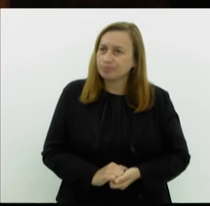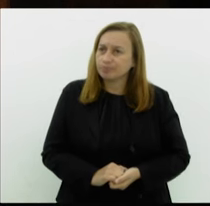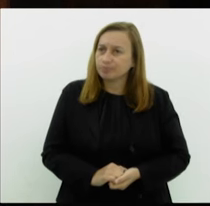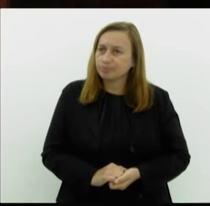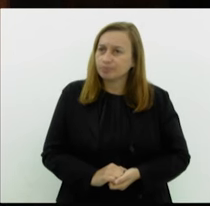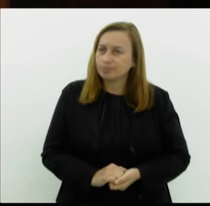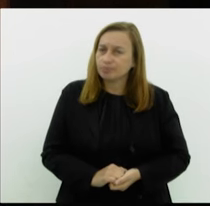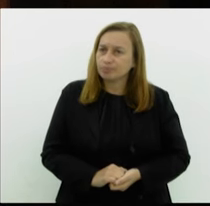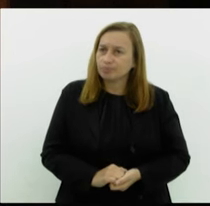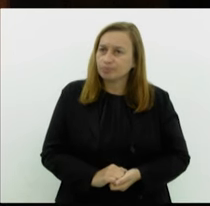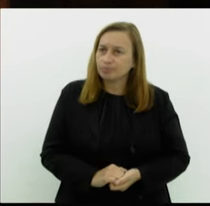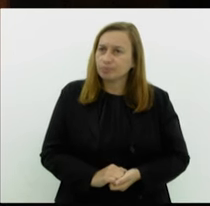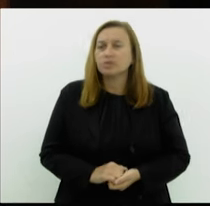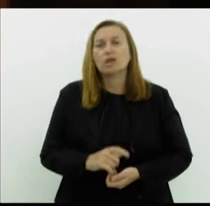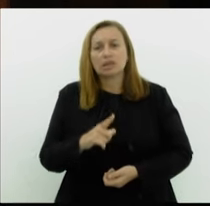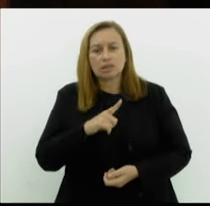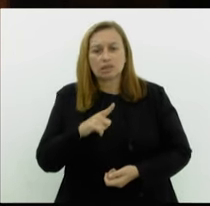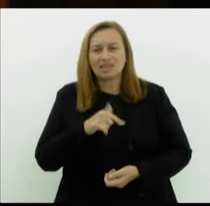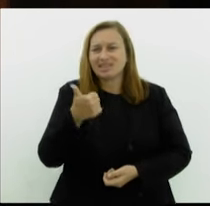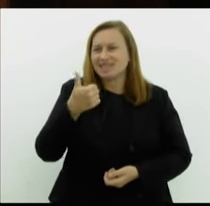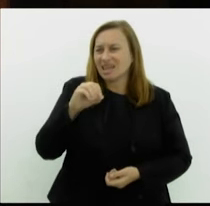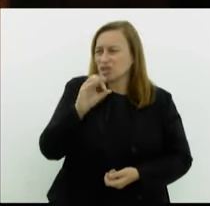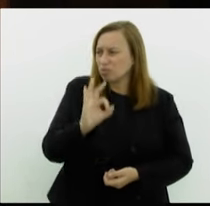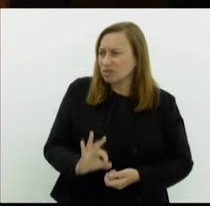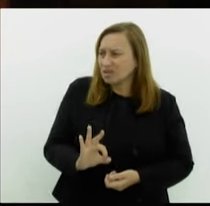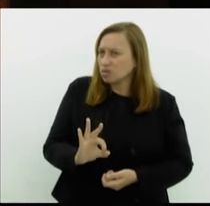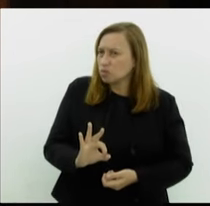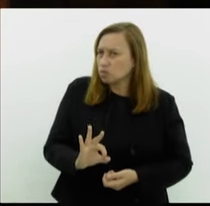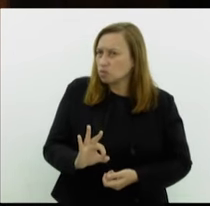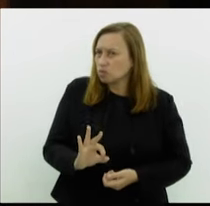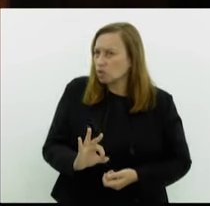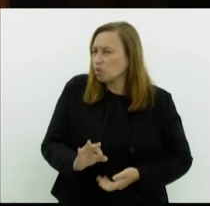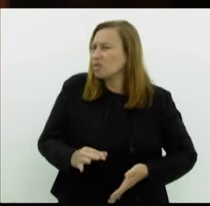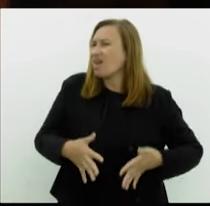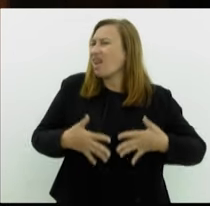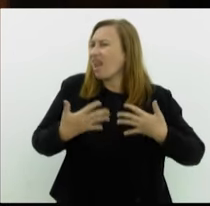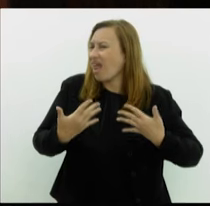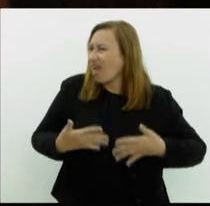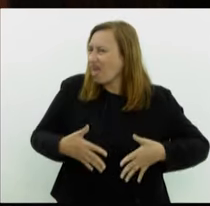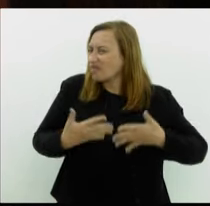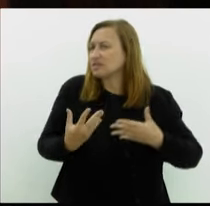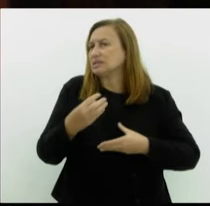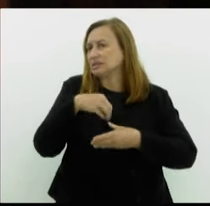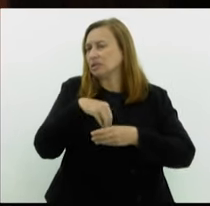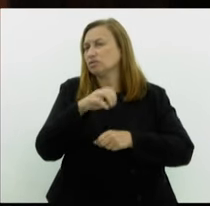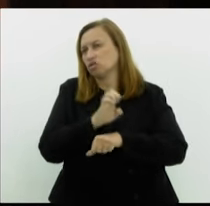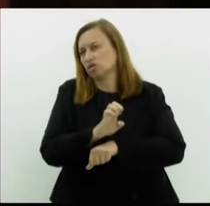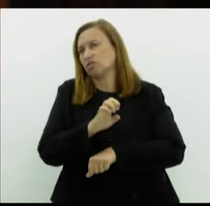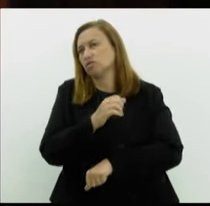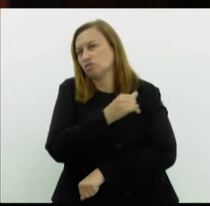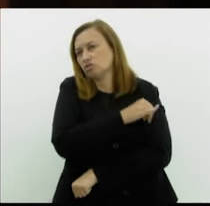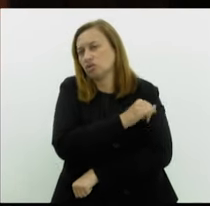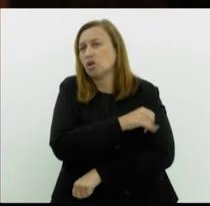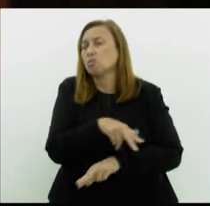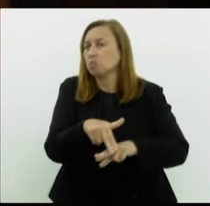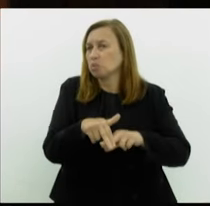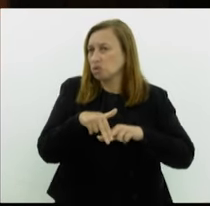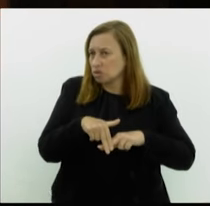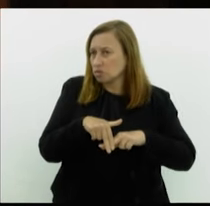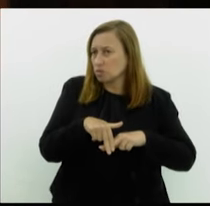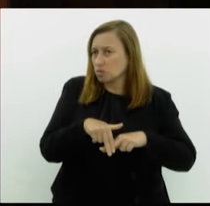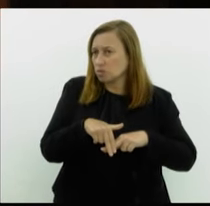que se tem é de 10%, que é algo razoável aqui dentro do Estado do Rio de Janeiro. Por isso, eu